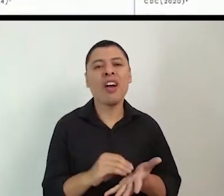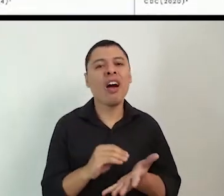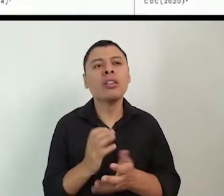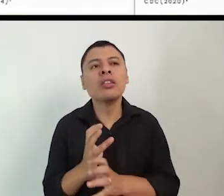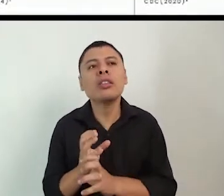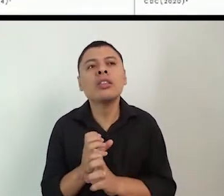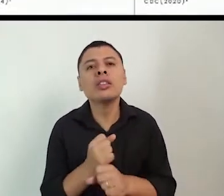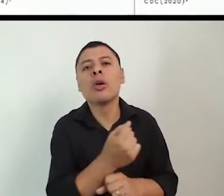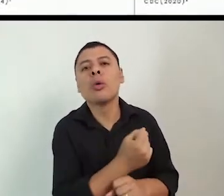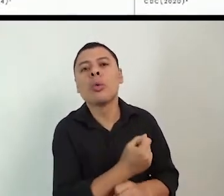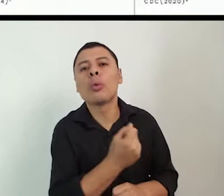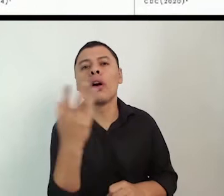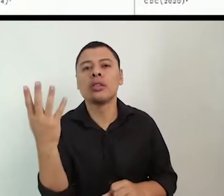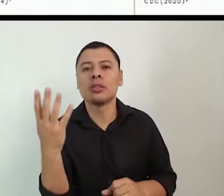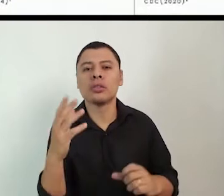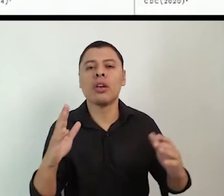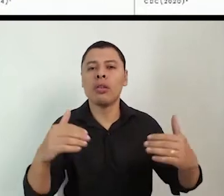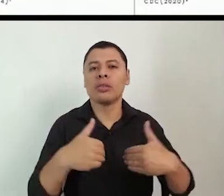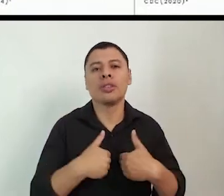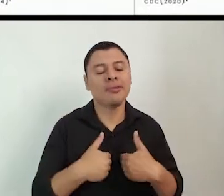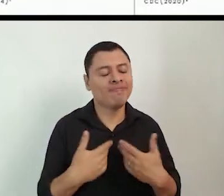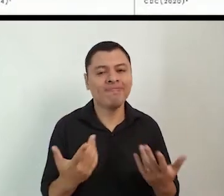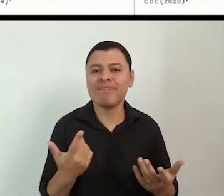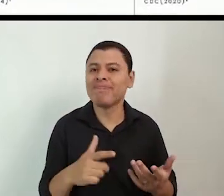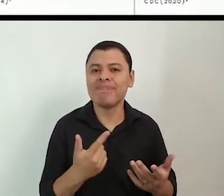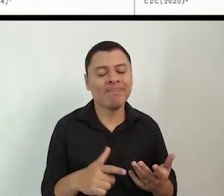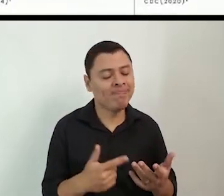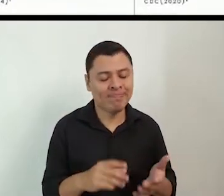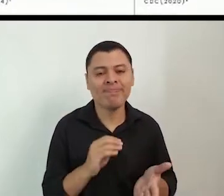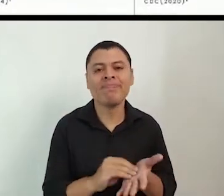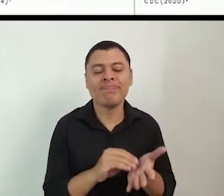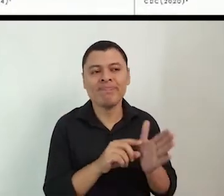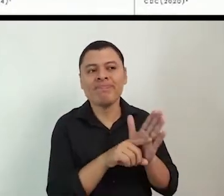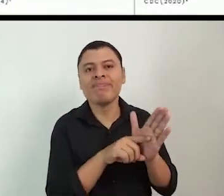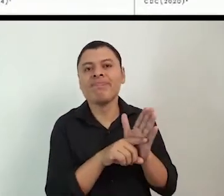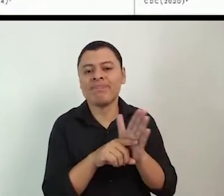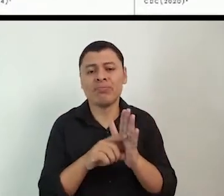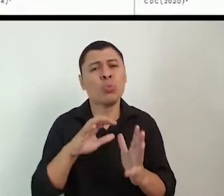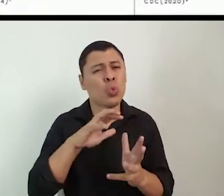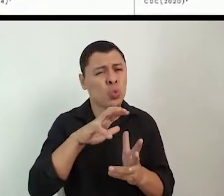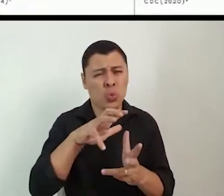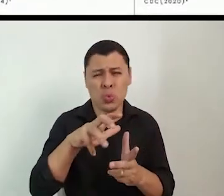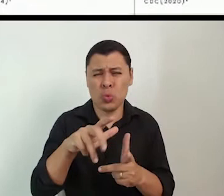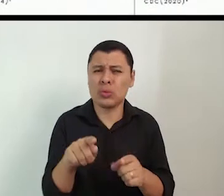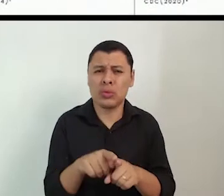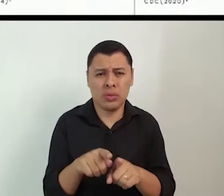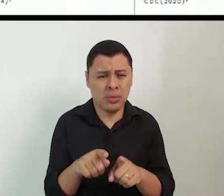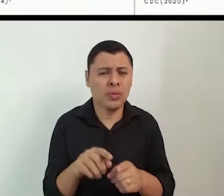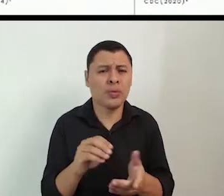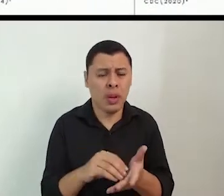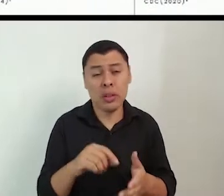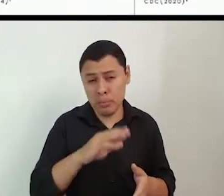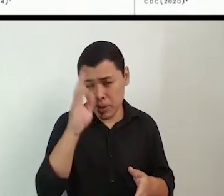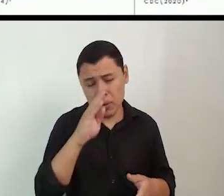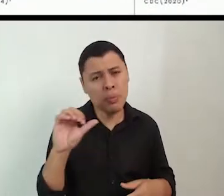justamente pela falta de pesquisas. Há uma falta de pesquisas no mundo inteiro, mas no Brasil, principalmente, a gente não